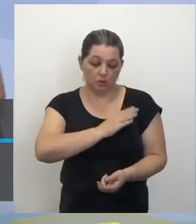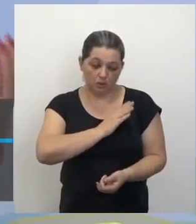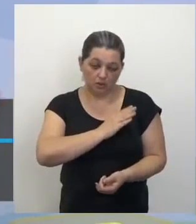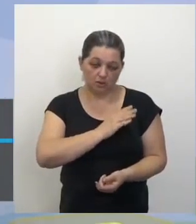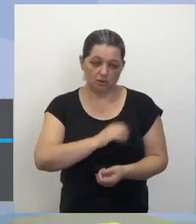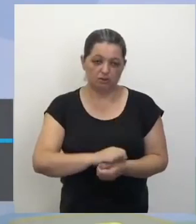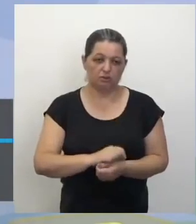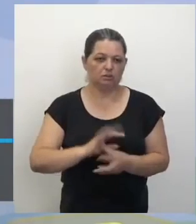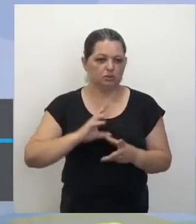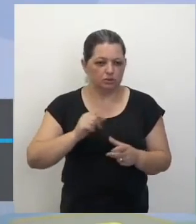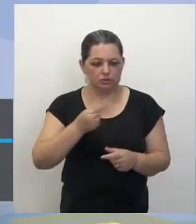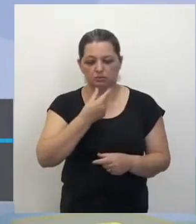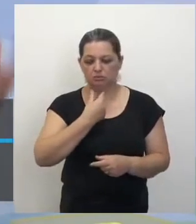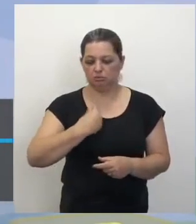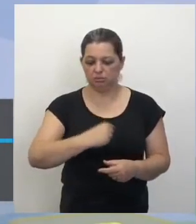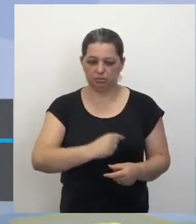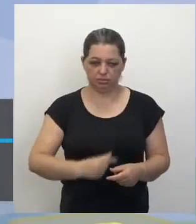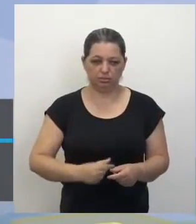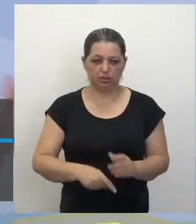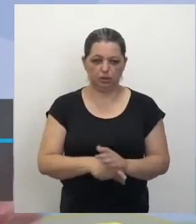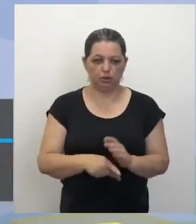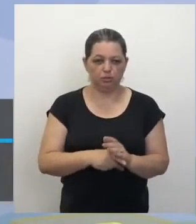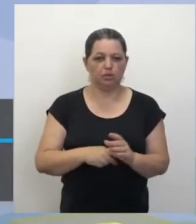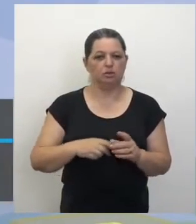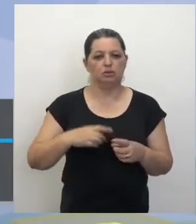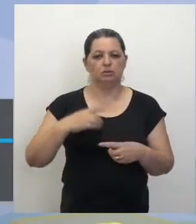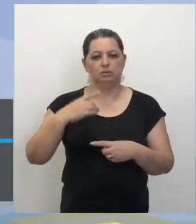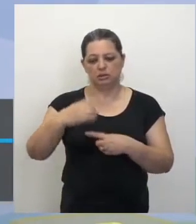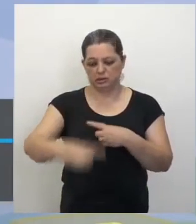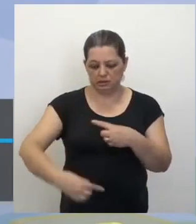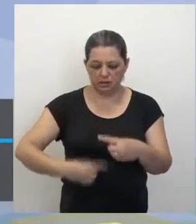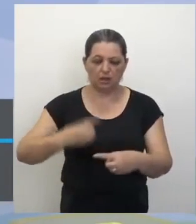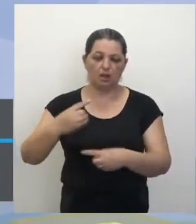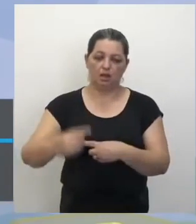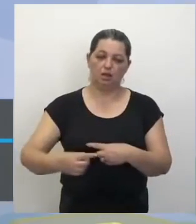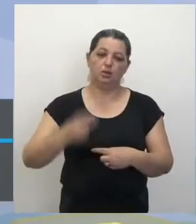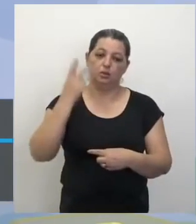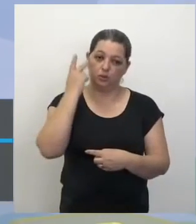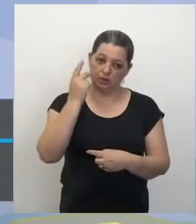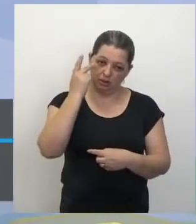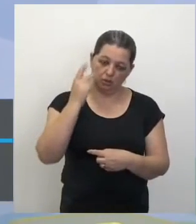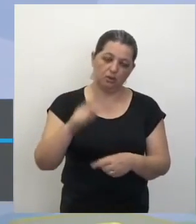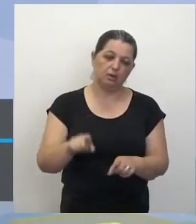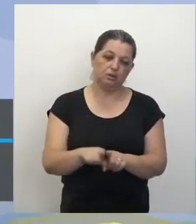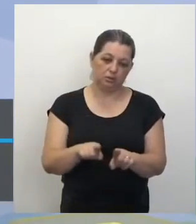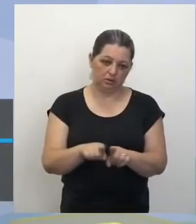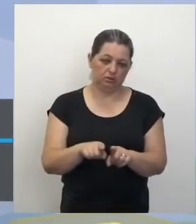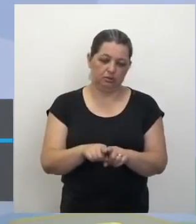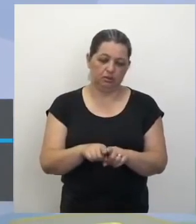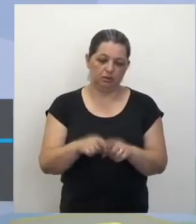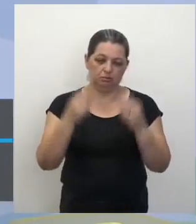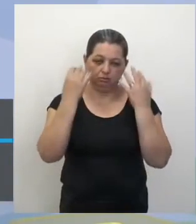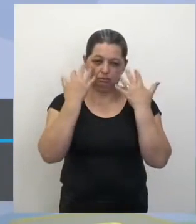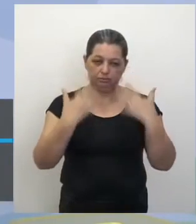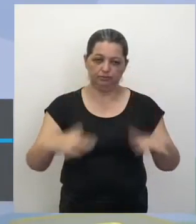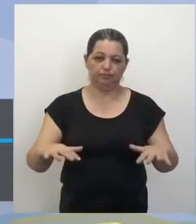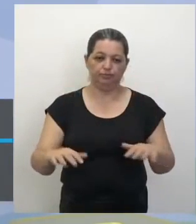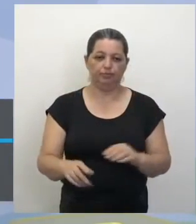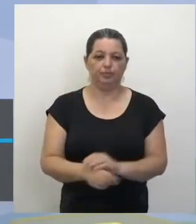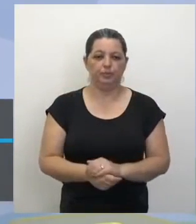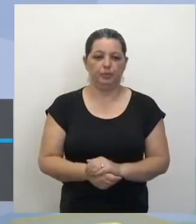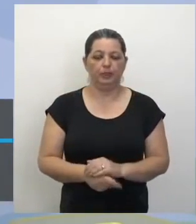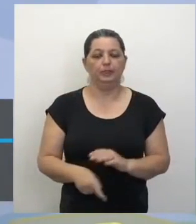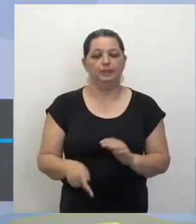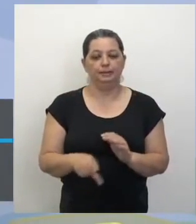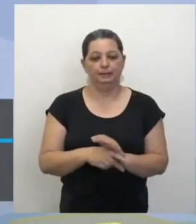parte digestória, que são os ciclos naturais, e tem uma mente, né, que a gente chama de